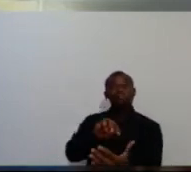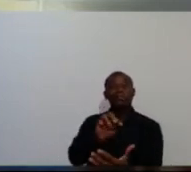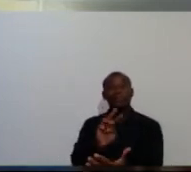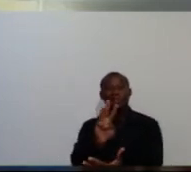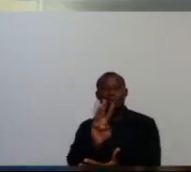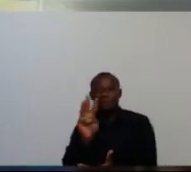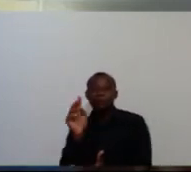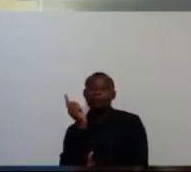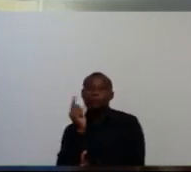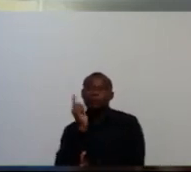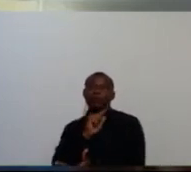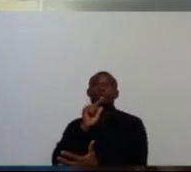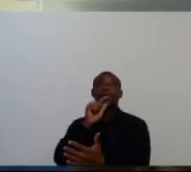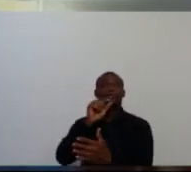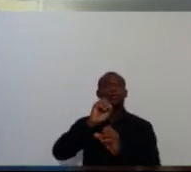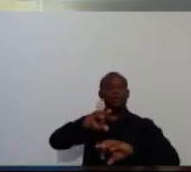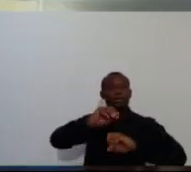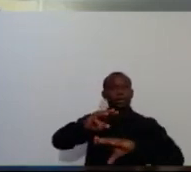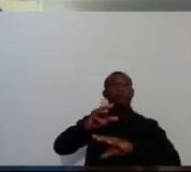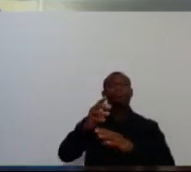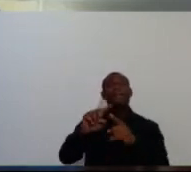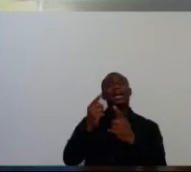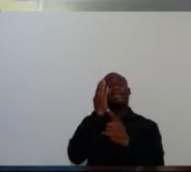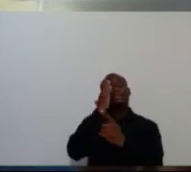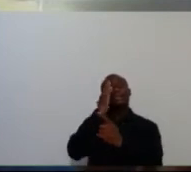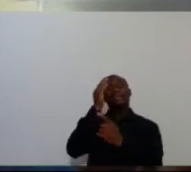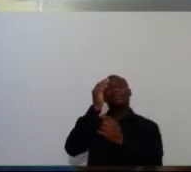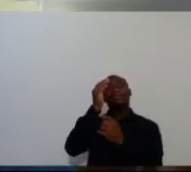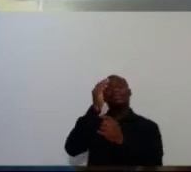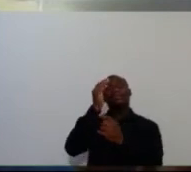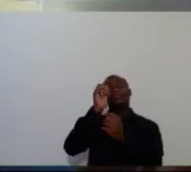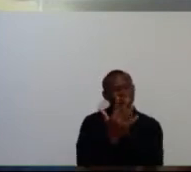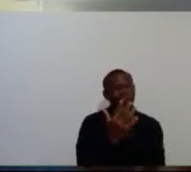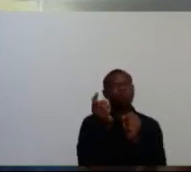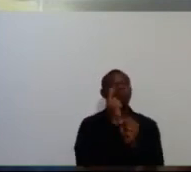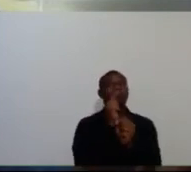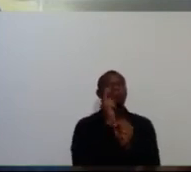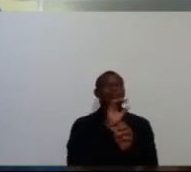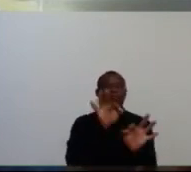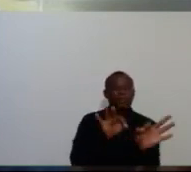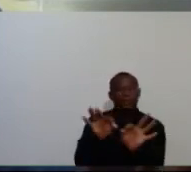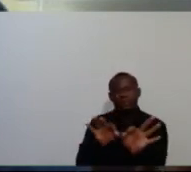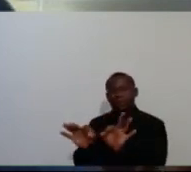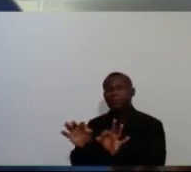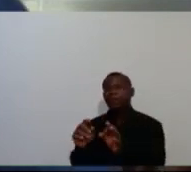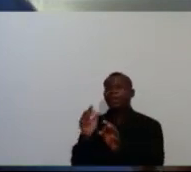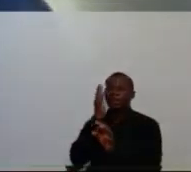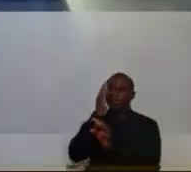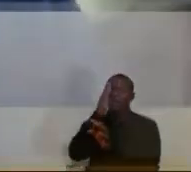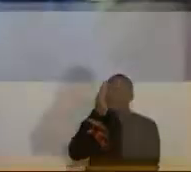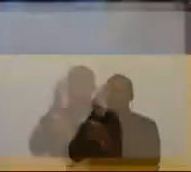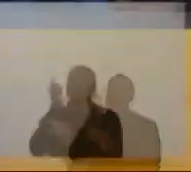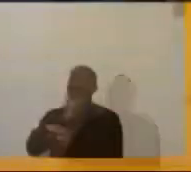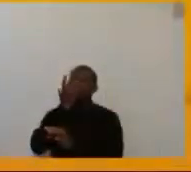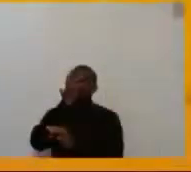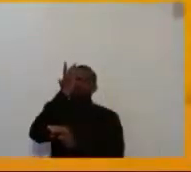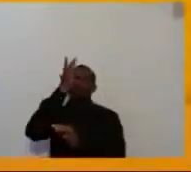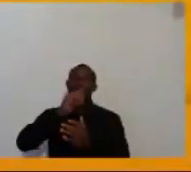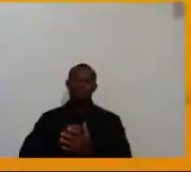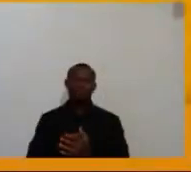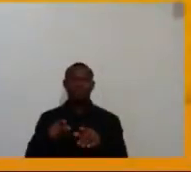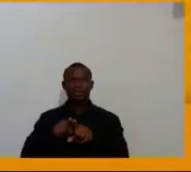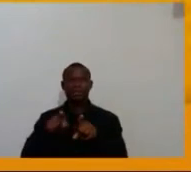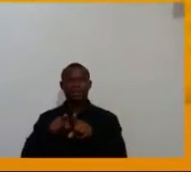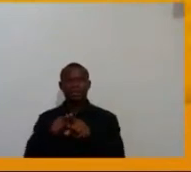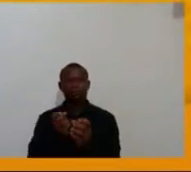atender ao nosso estado de uma forma bastante abrangente. Eu acho que Ana Beatriz já